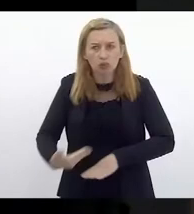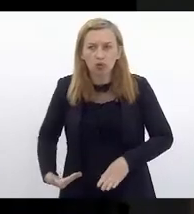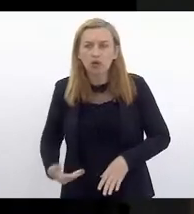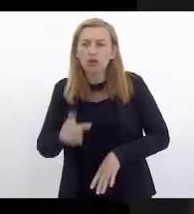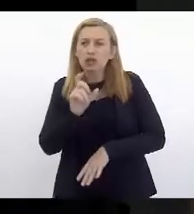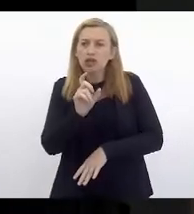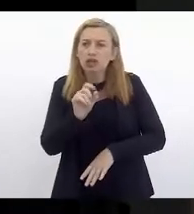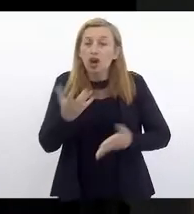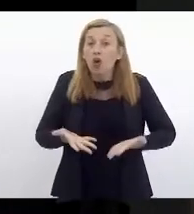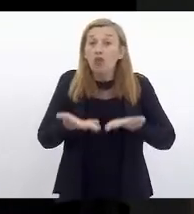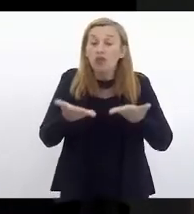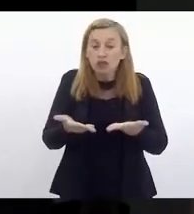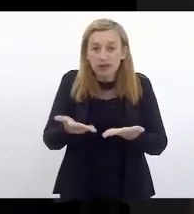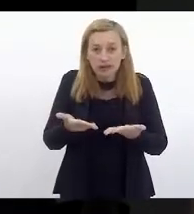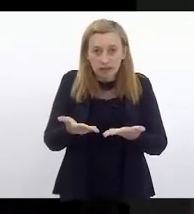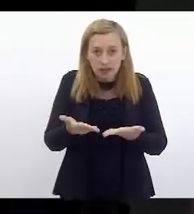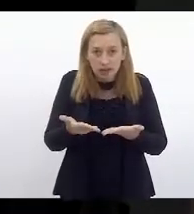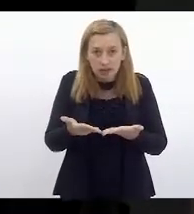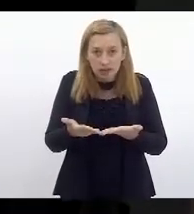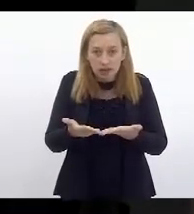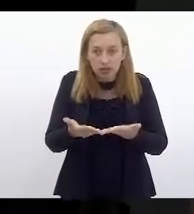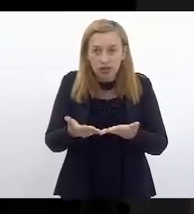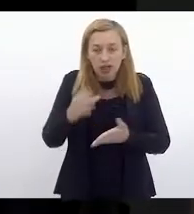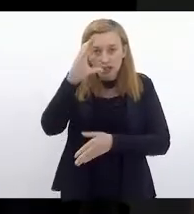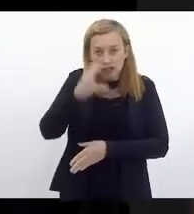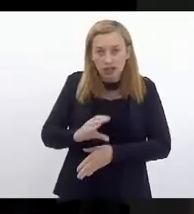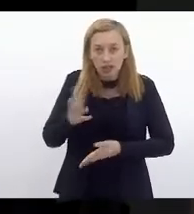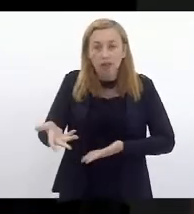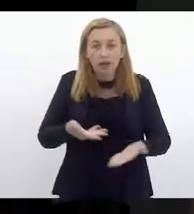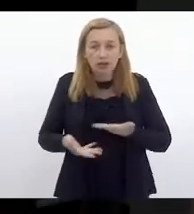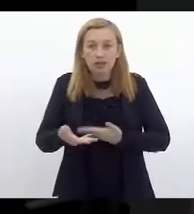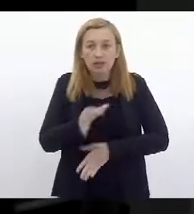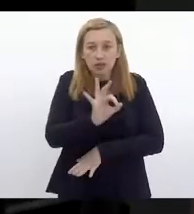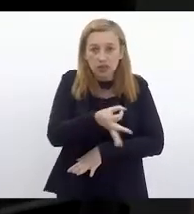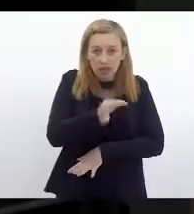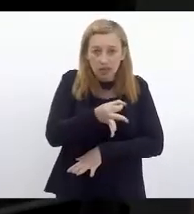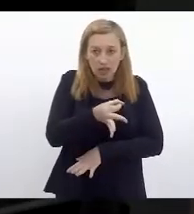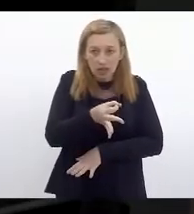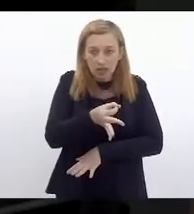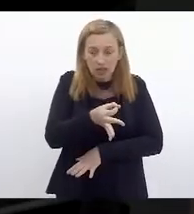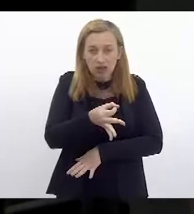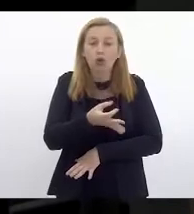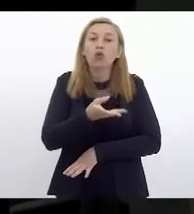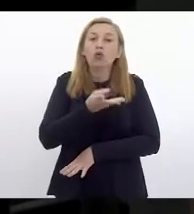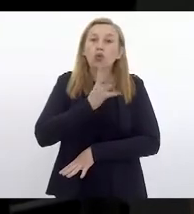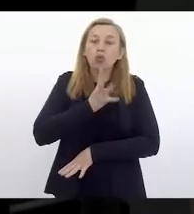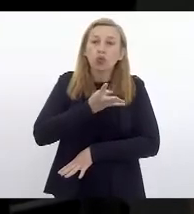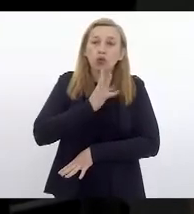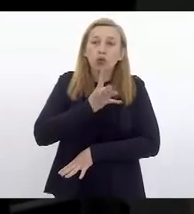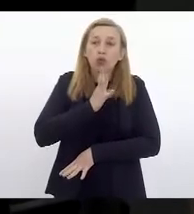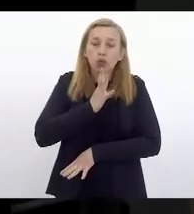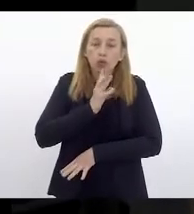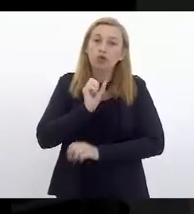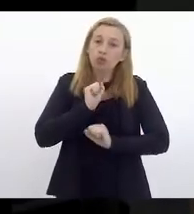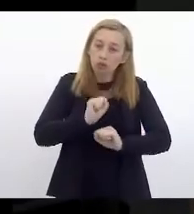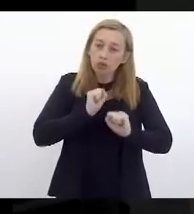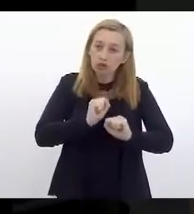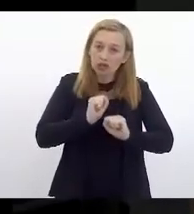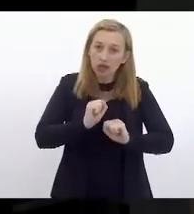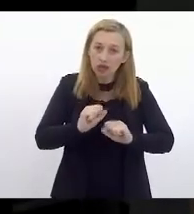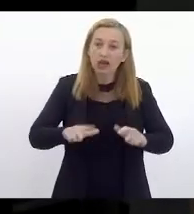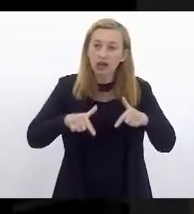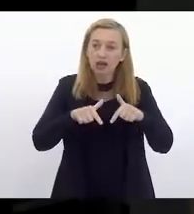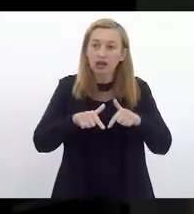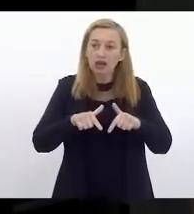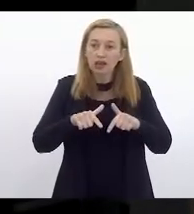é oferecer, né, aos cidadãos a participação efetiva ao tomar conhecimento, poder opinar, né? E aí nós